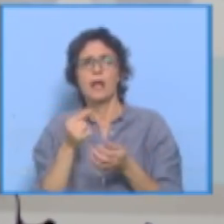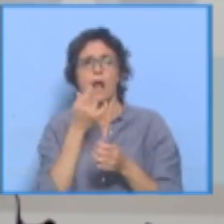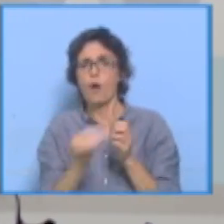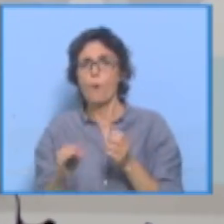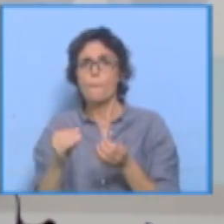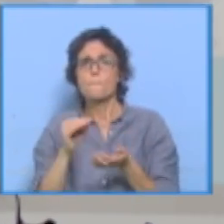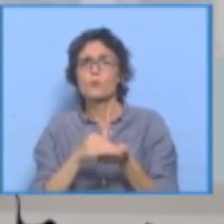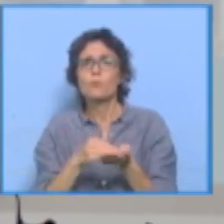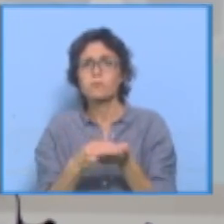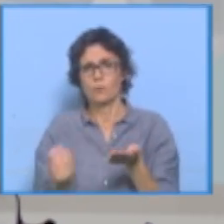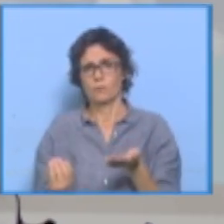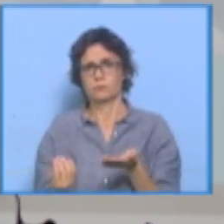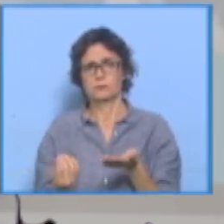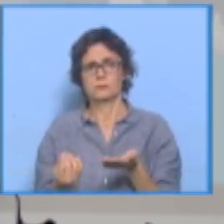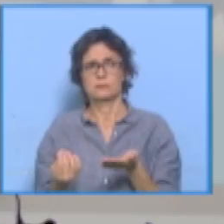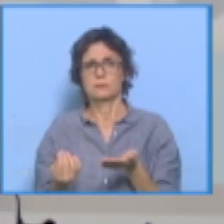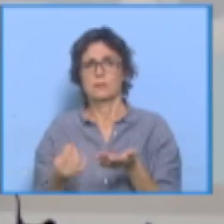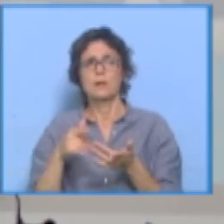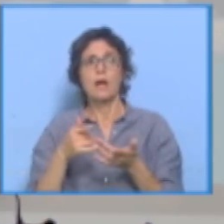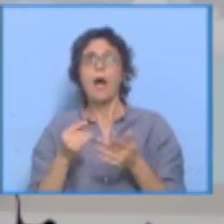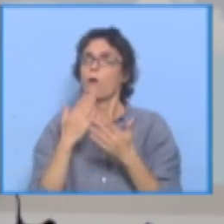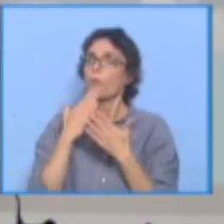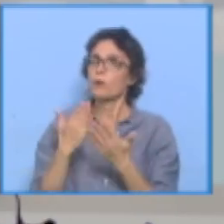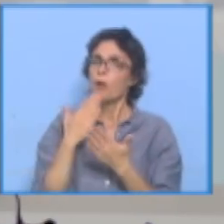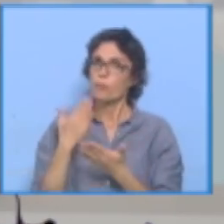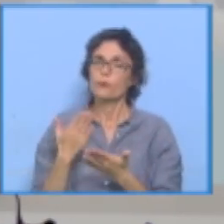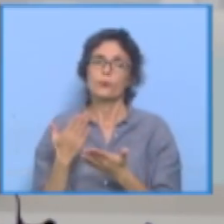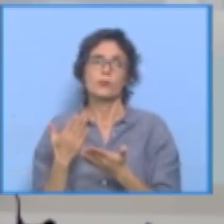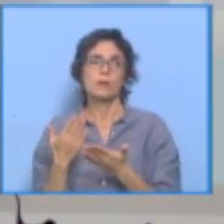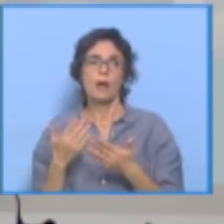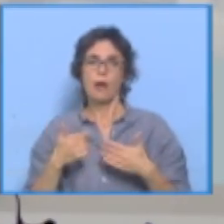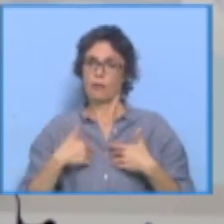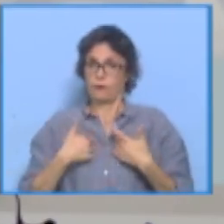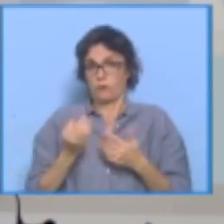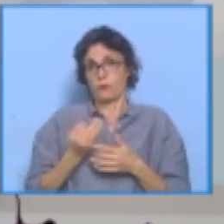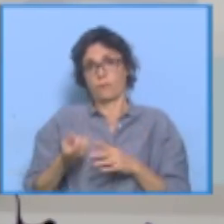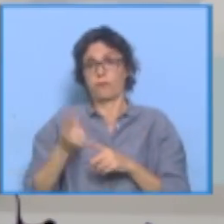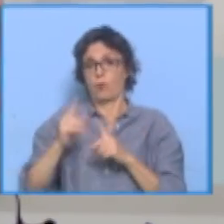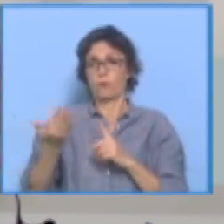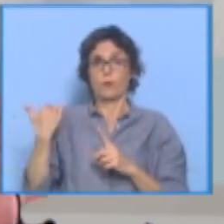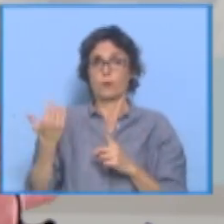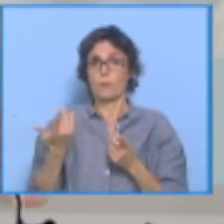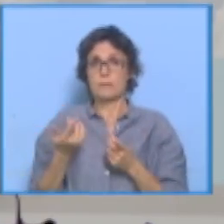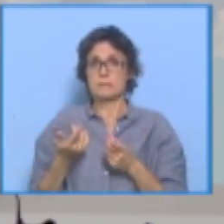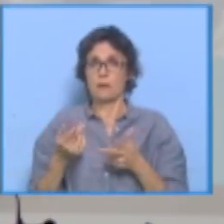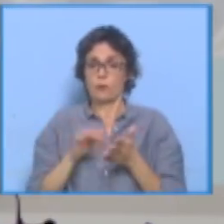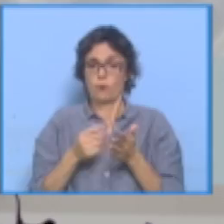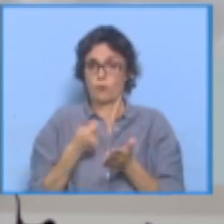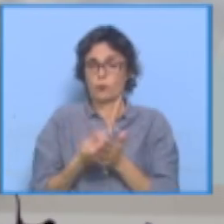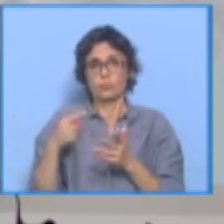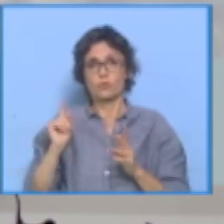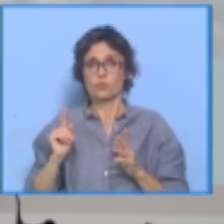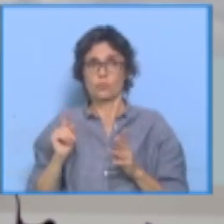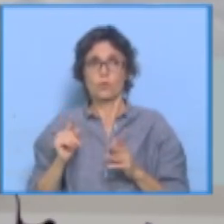Sr. Ministro, por eu ter passado a ter, desde o ano passado, manuais escolares gratuitos para o meu filho que está no secundário.